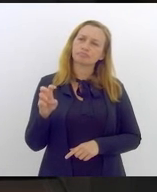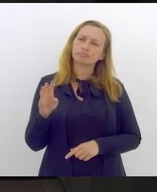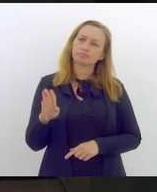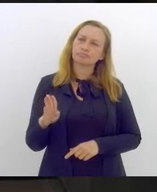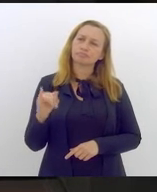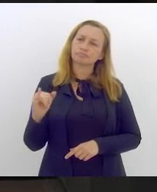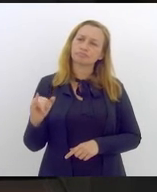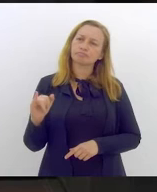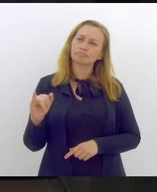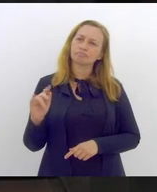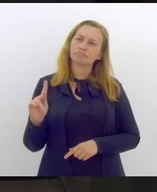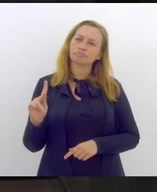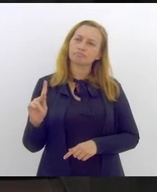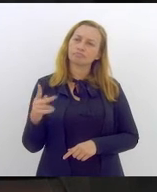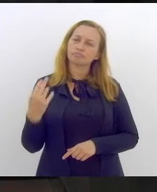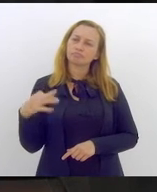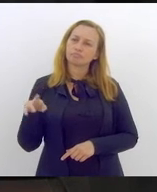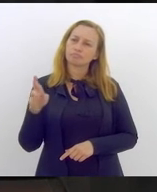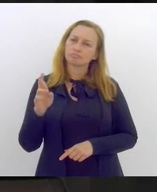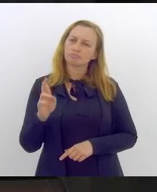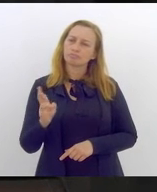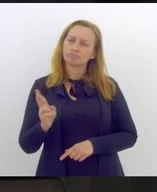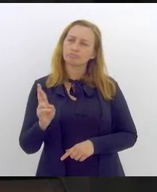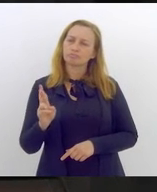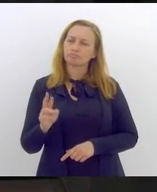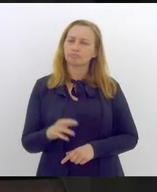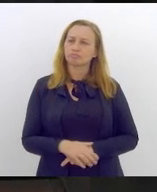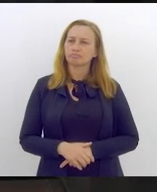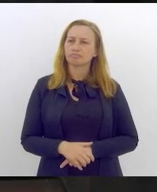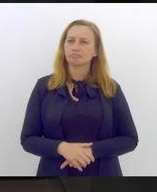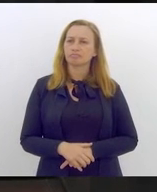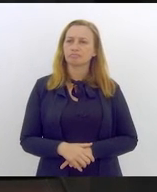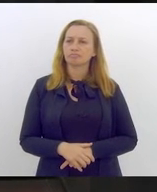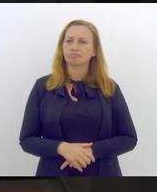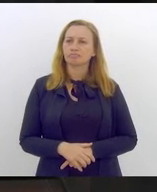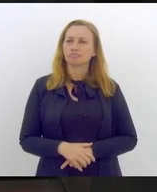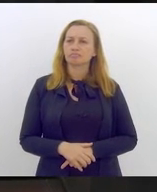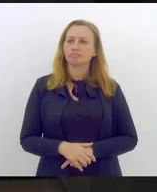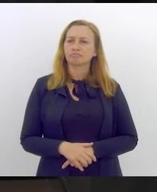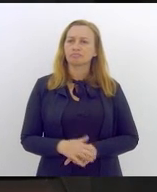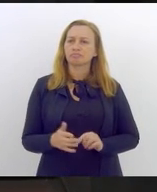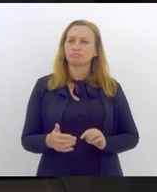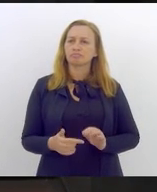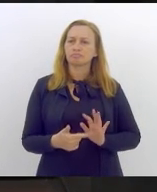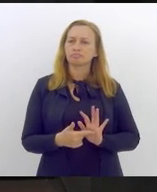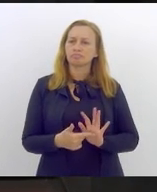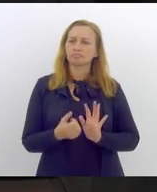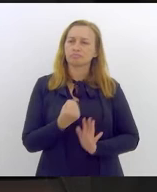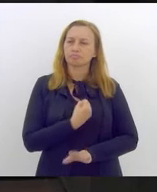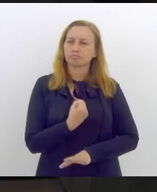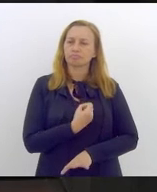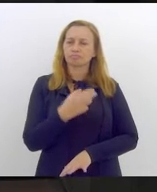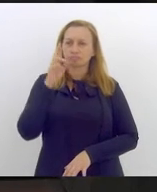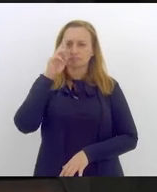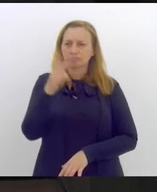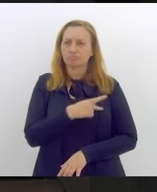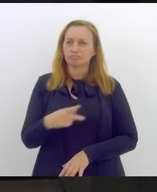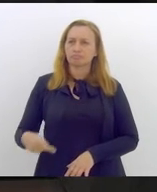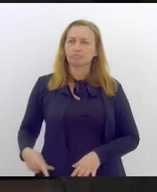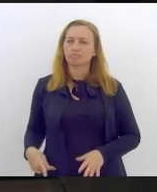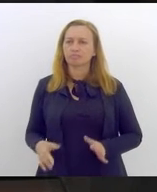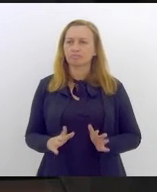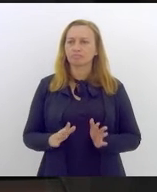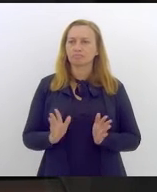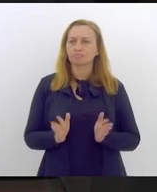bilhões de reais diante desses números senhor presidente no expediente